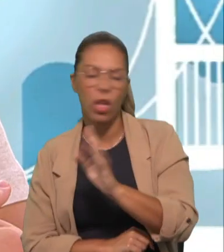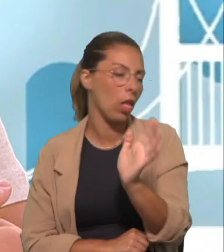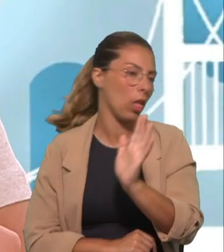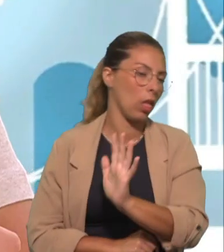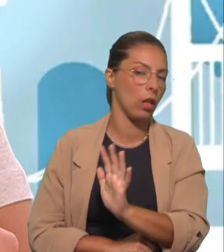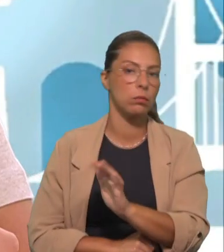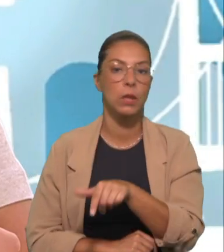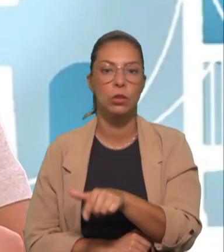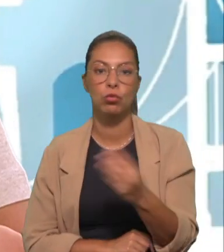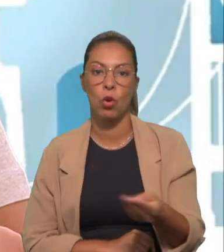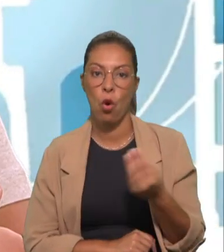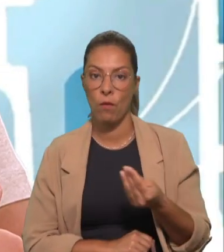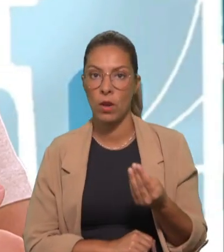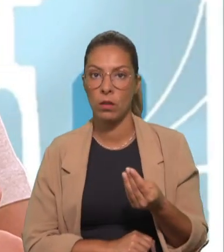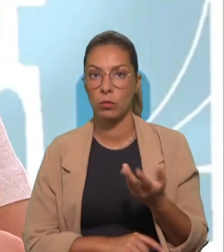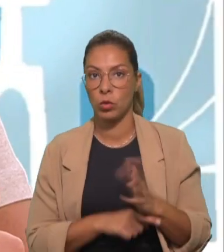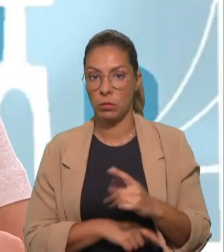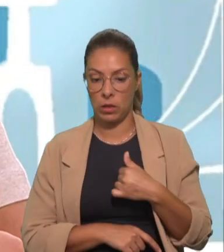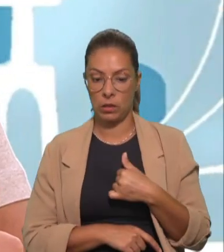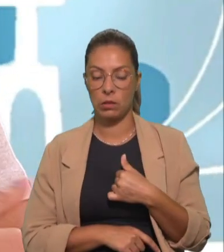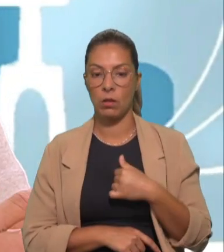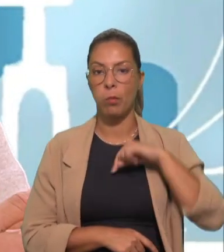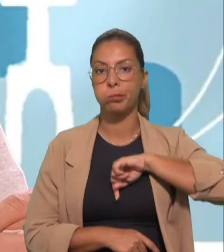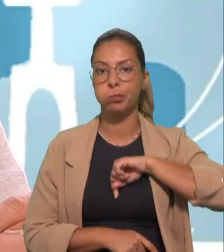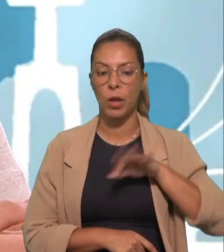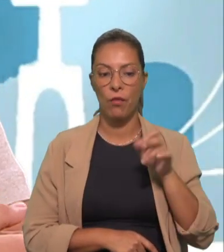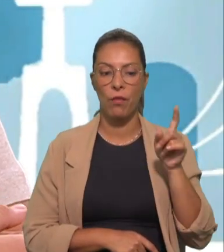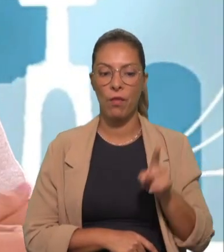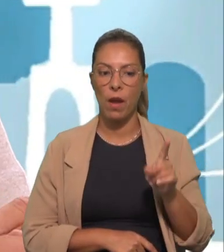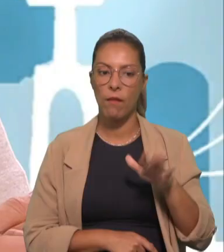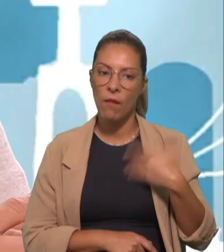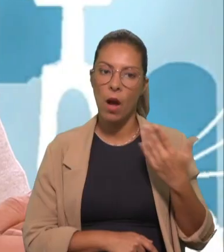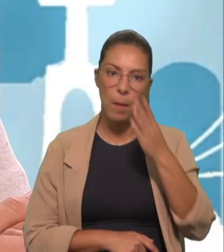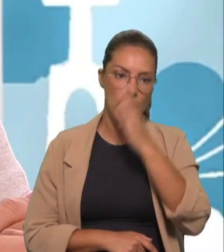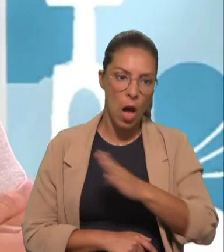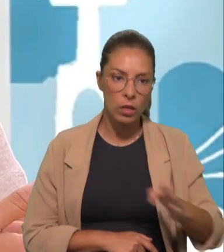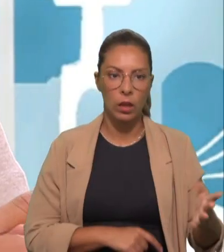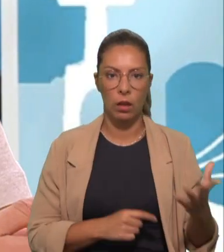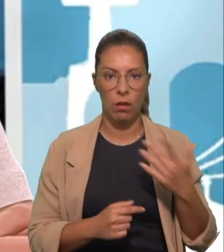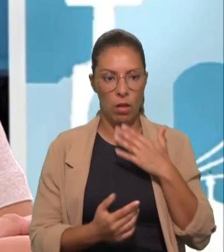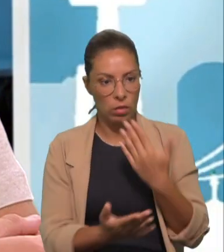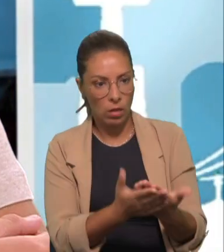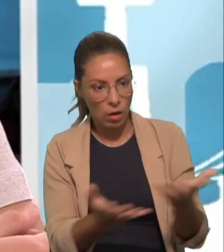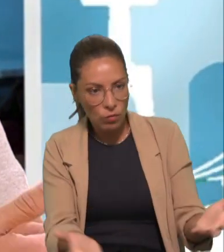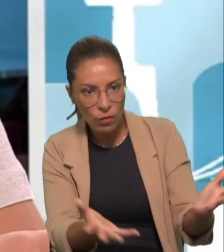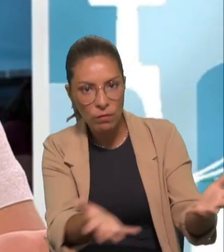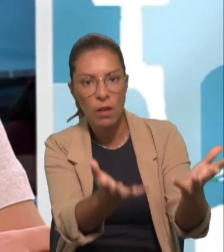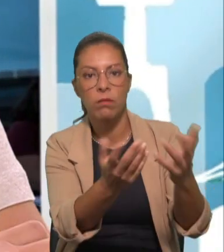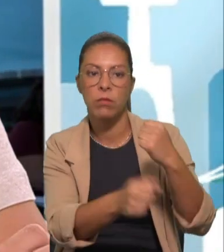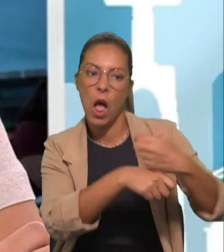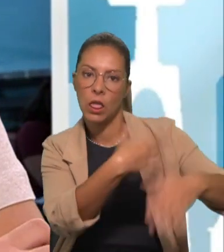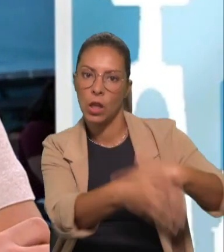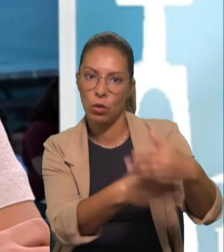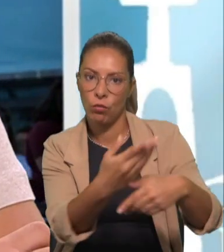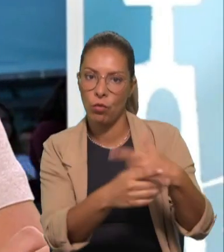jovens, principalmente como eu, procuramos uma fé que se ponha em prática, uma fé alegre que seja ativa. E é de facto isso que